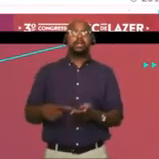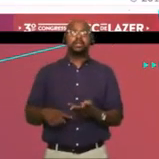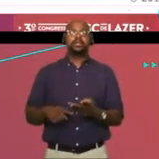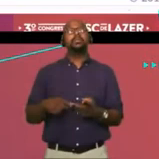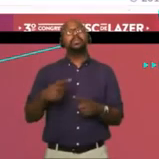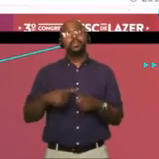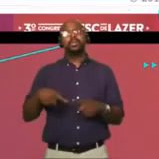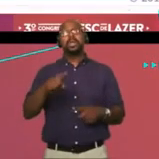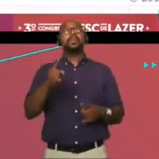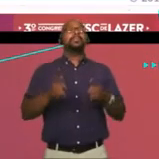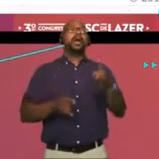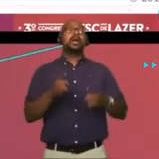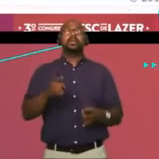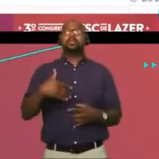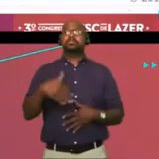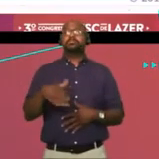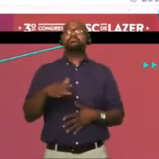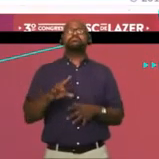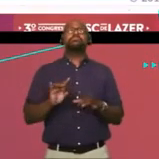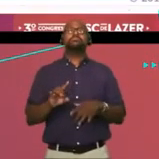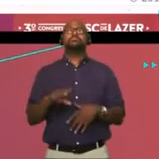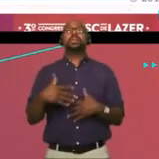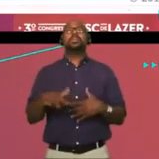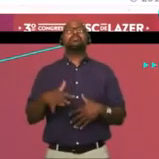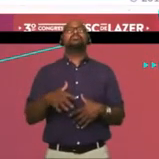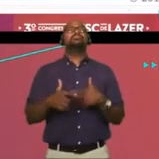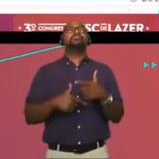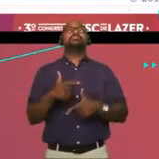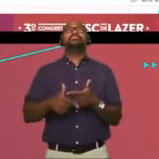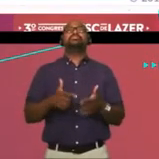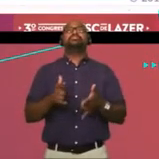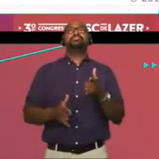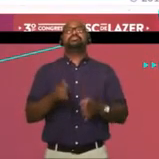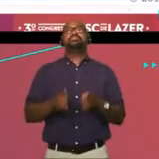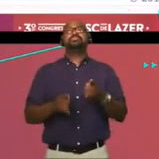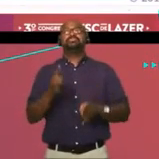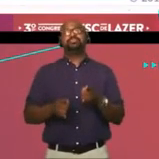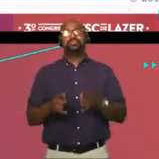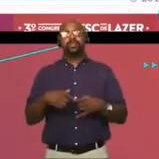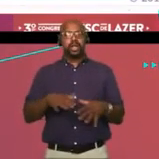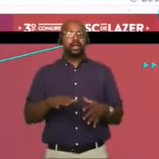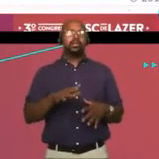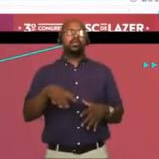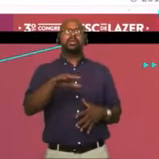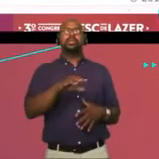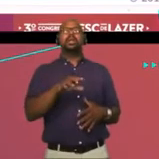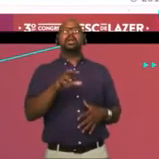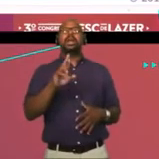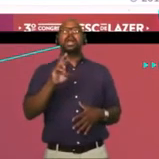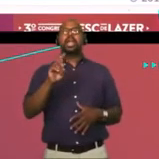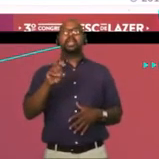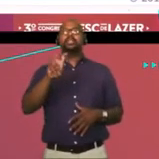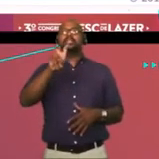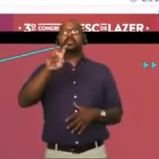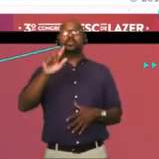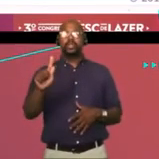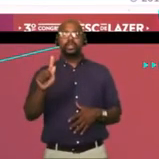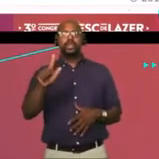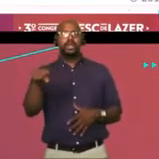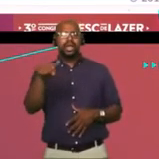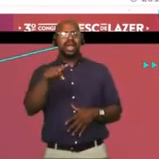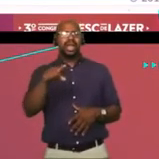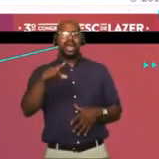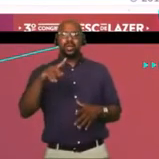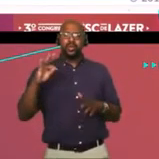as máquinas vão começar a fazer o trabalho repetitivo que vai ser feito isso agora com a chegada da cheia de 5g agricultura eu passo